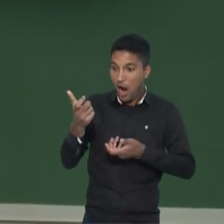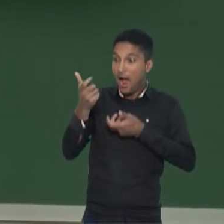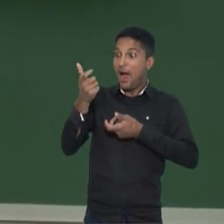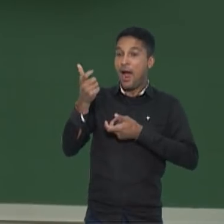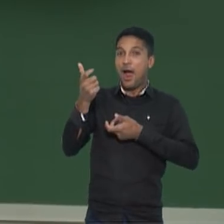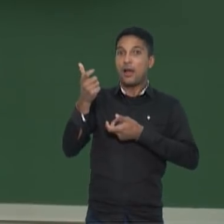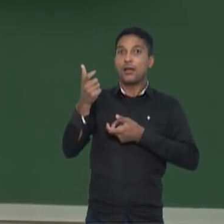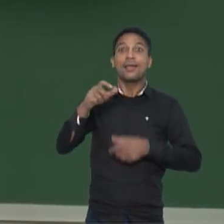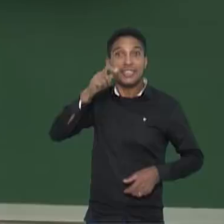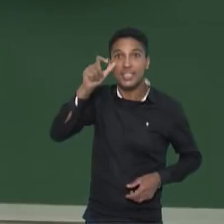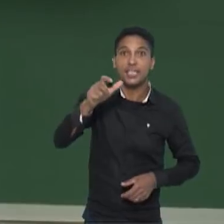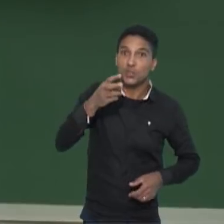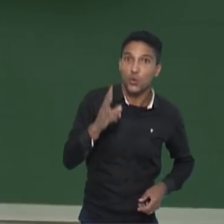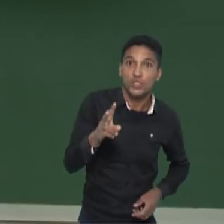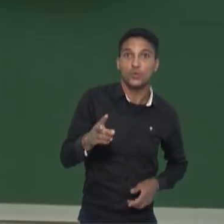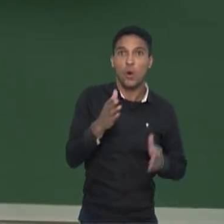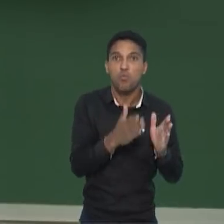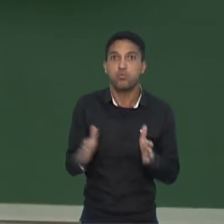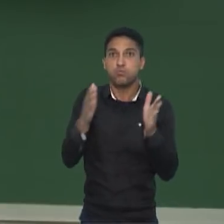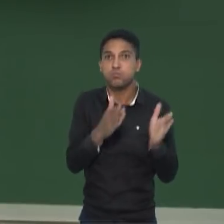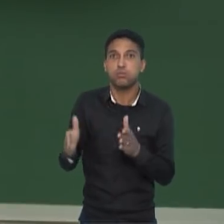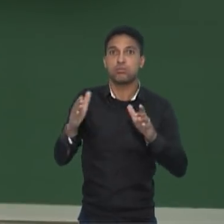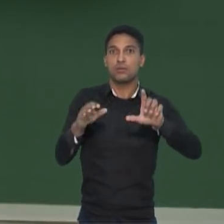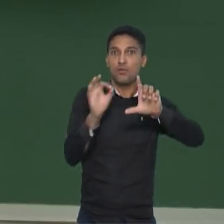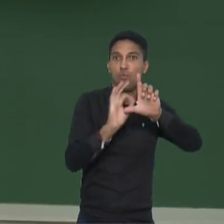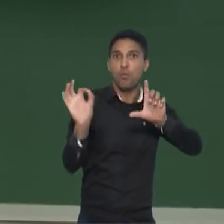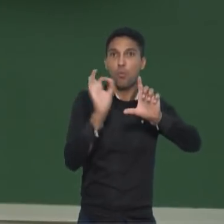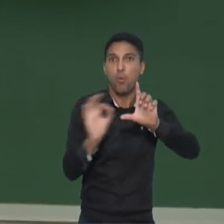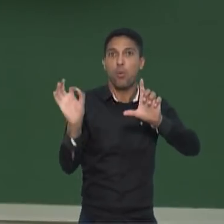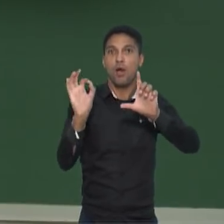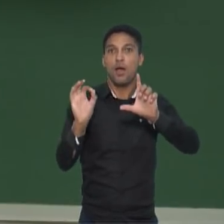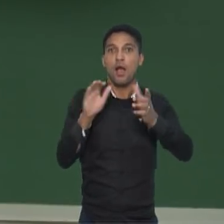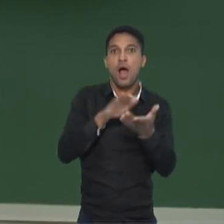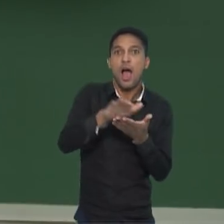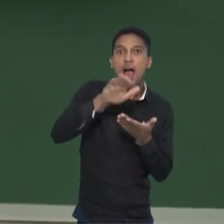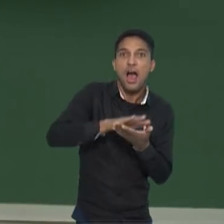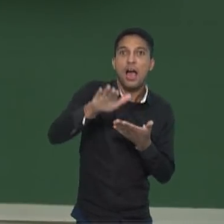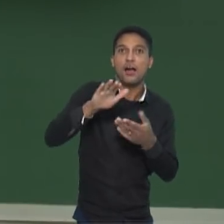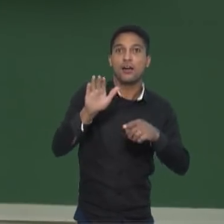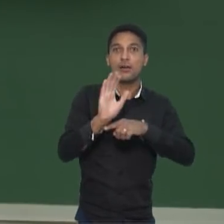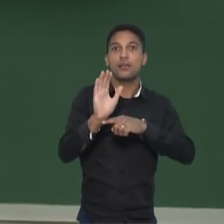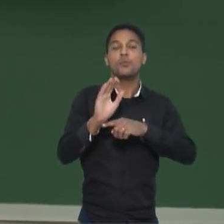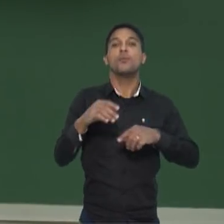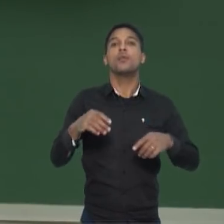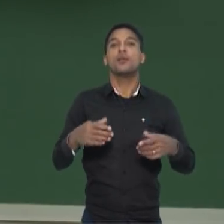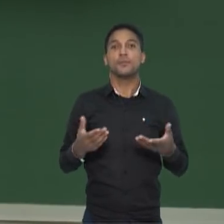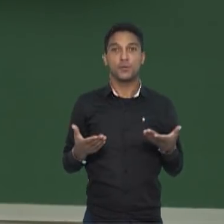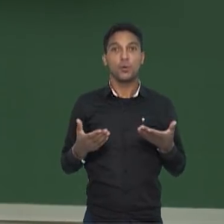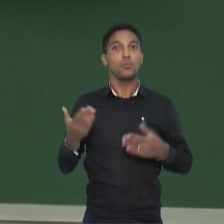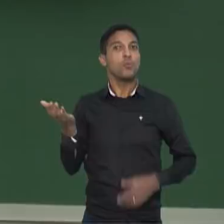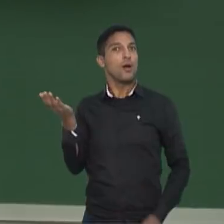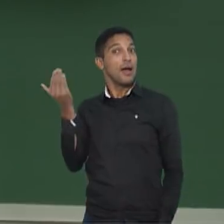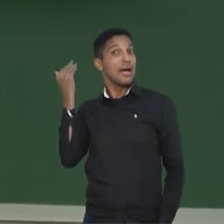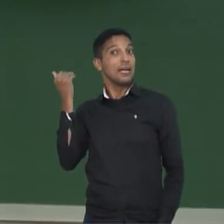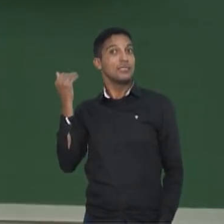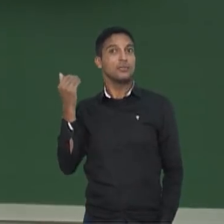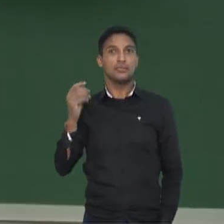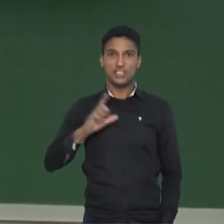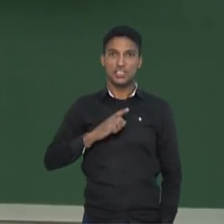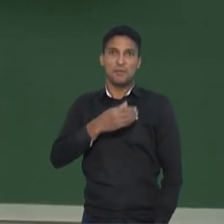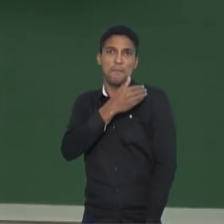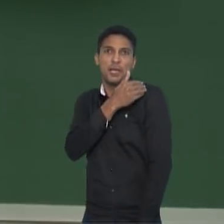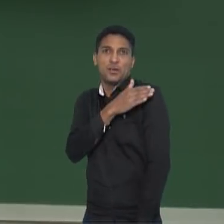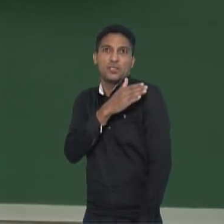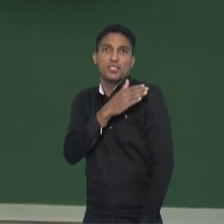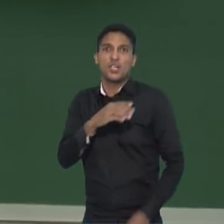premiado, certo? Só que agora isso está mudando, porque diversos desses diretores premiados, eles têm se interessado por esse